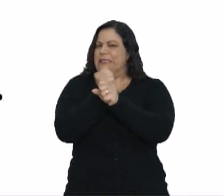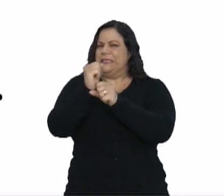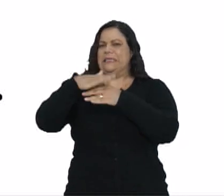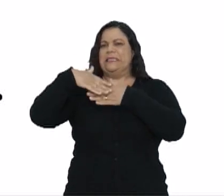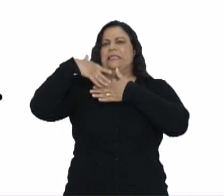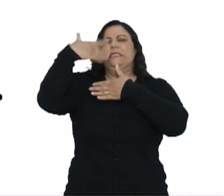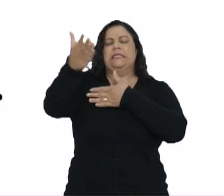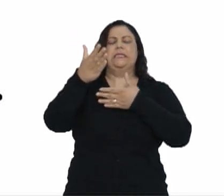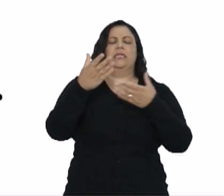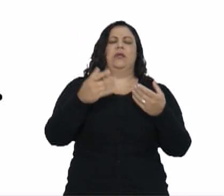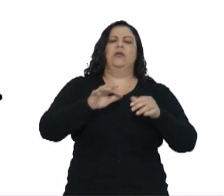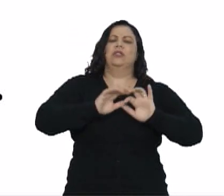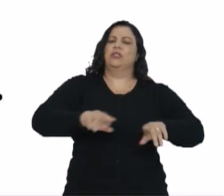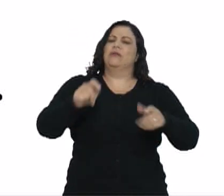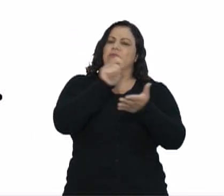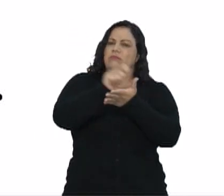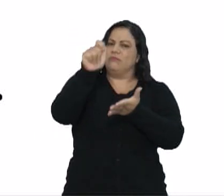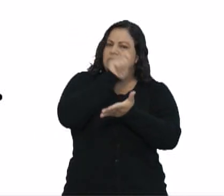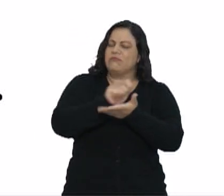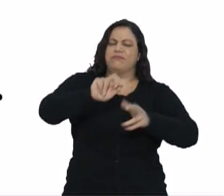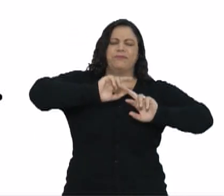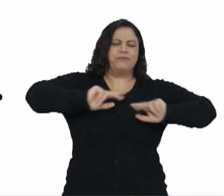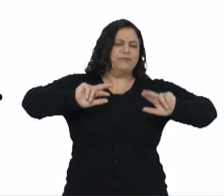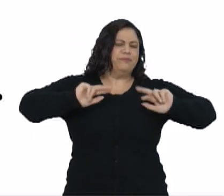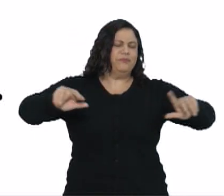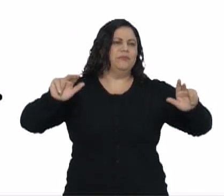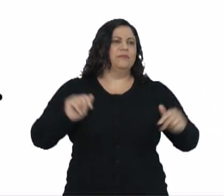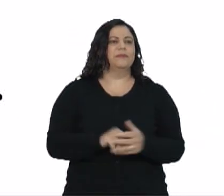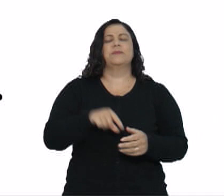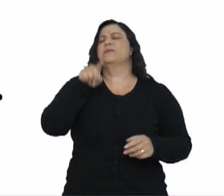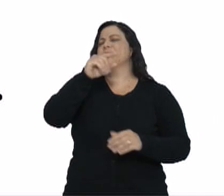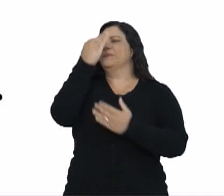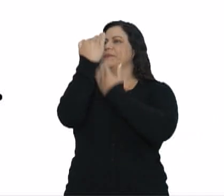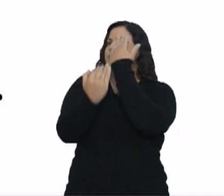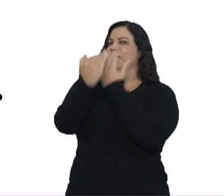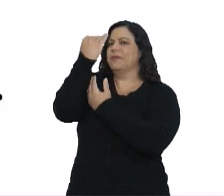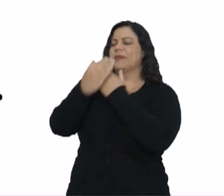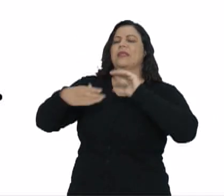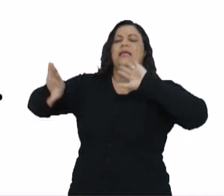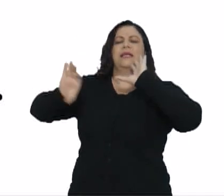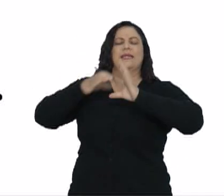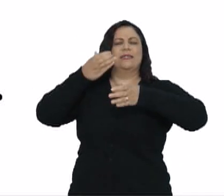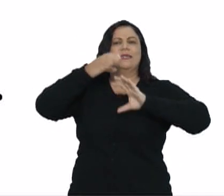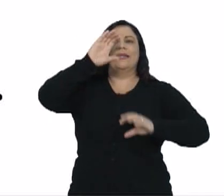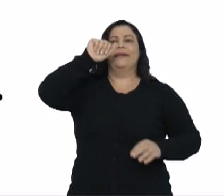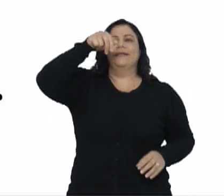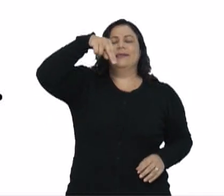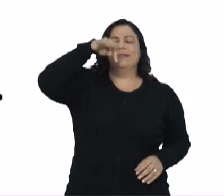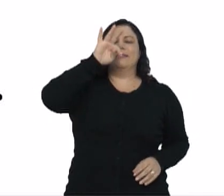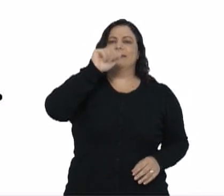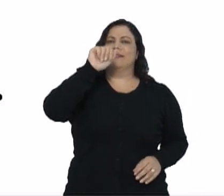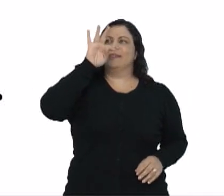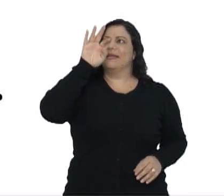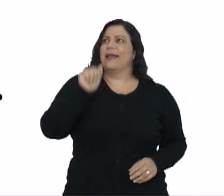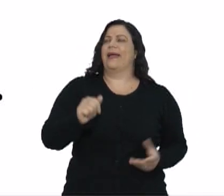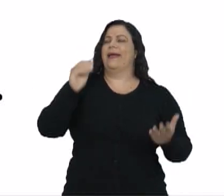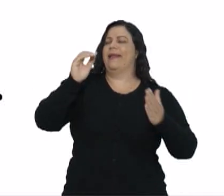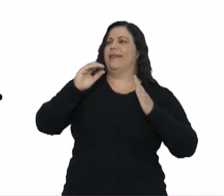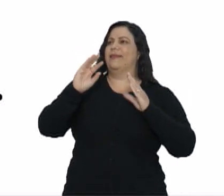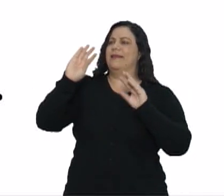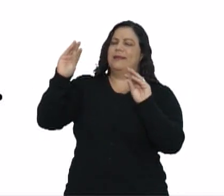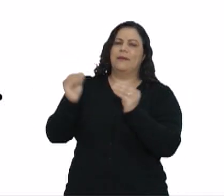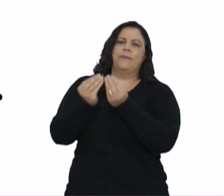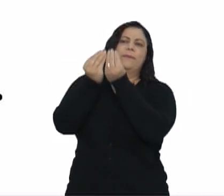maneira. Mais de 600 cantatas, que você já sabe o que é, as serenatas, oratórios, missas, peças de